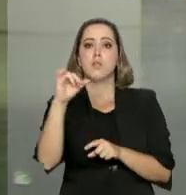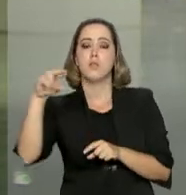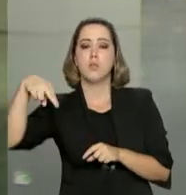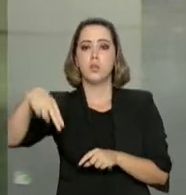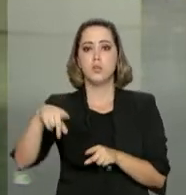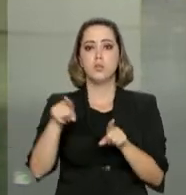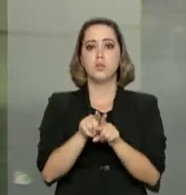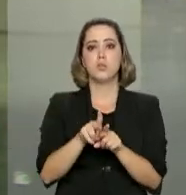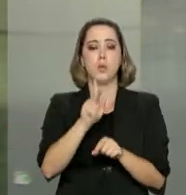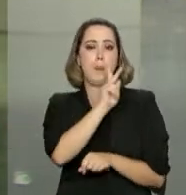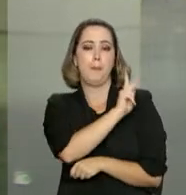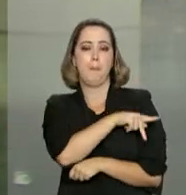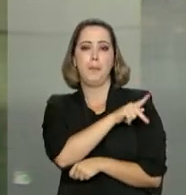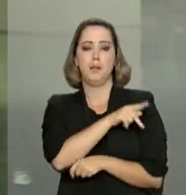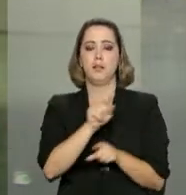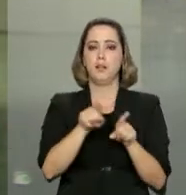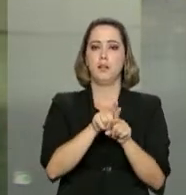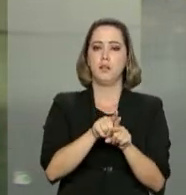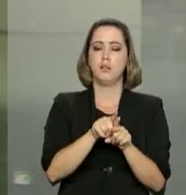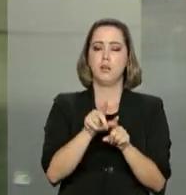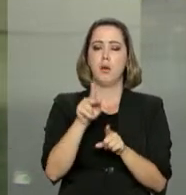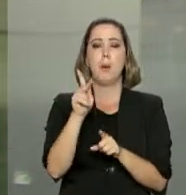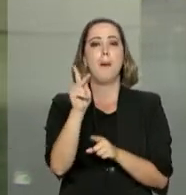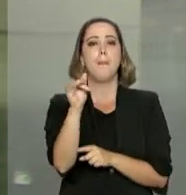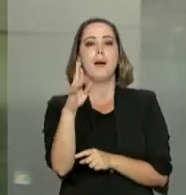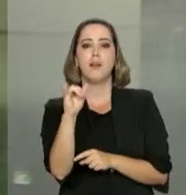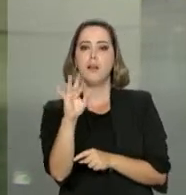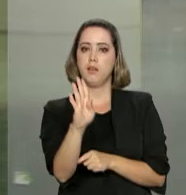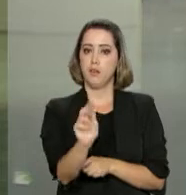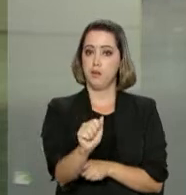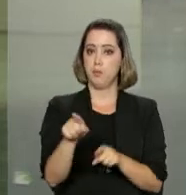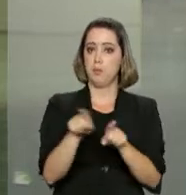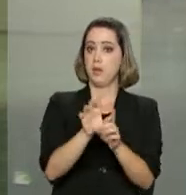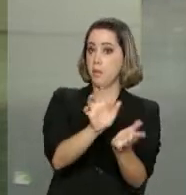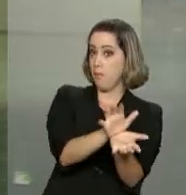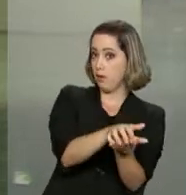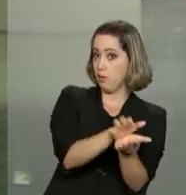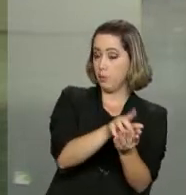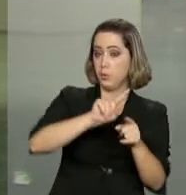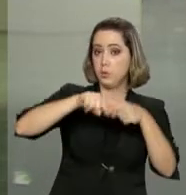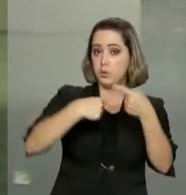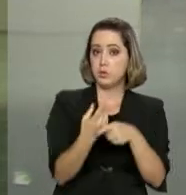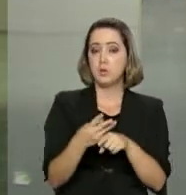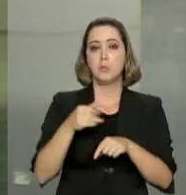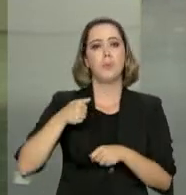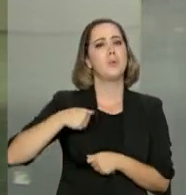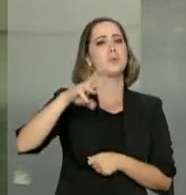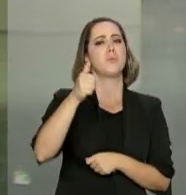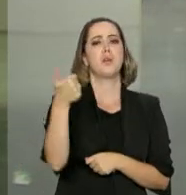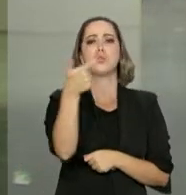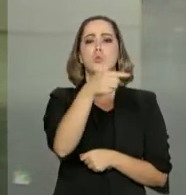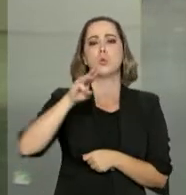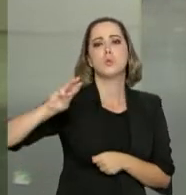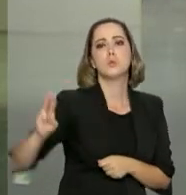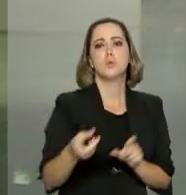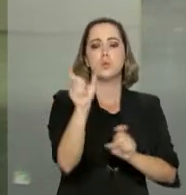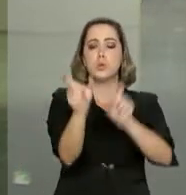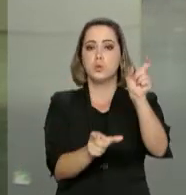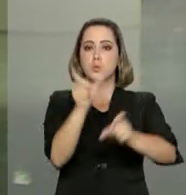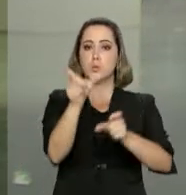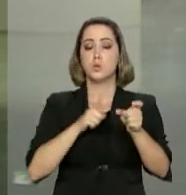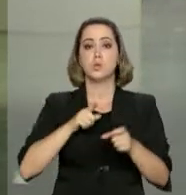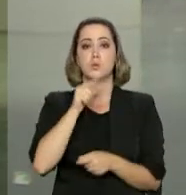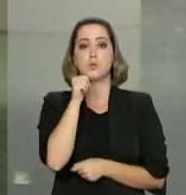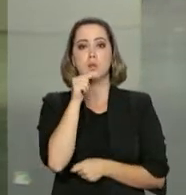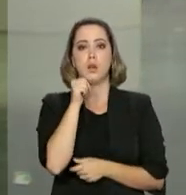Norte, Paraíba e Pernambuco. Depois de concluído, o projeto vai levar água para cerca de 12 milhões de pessoas